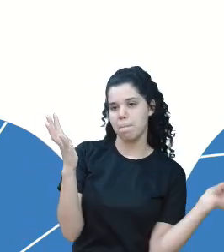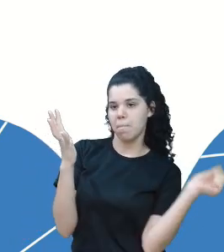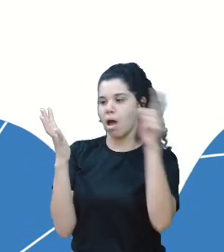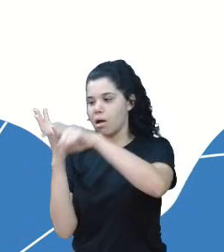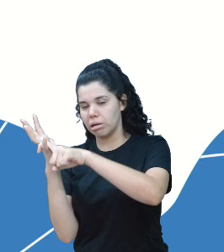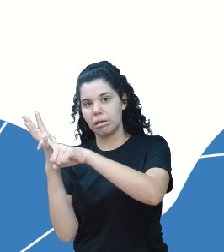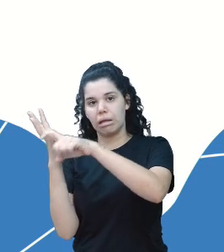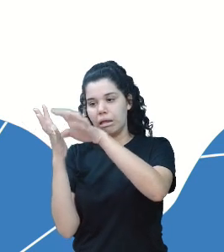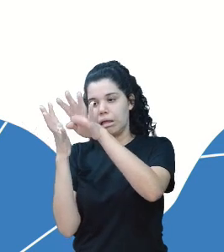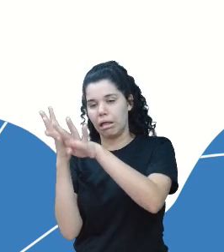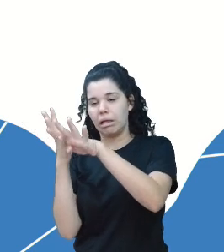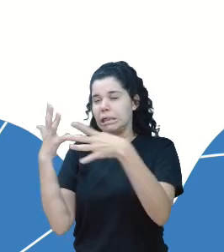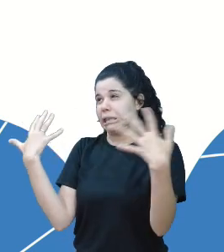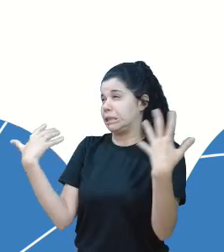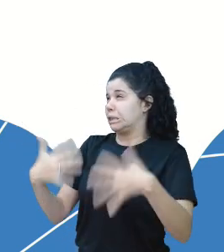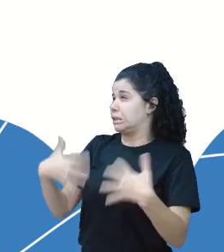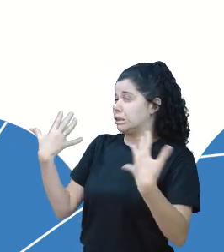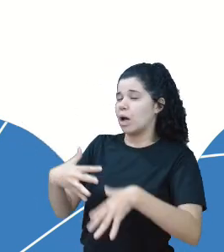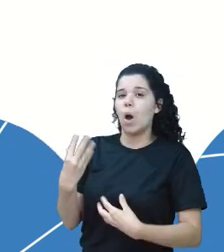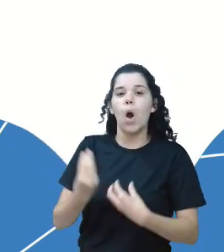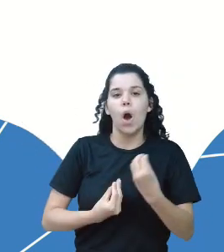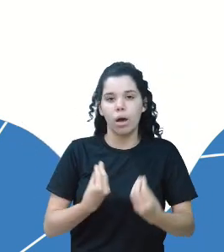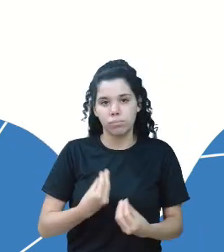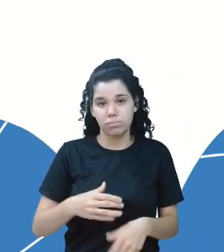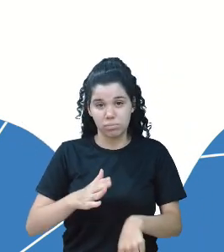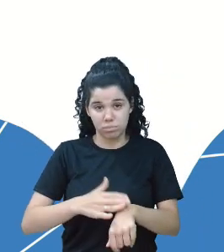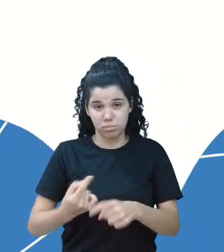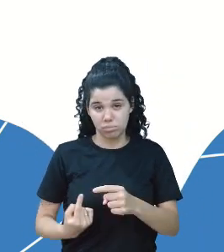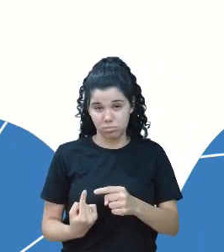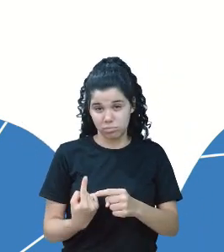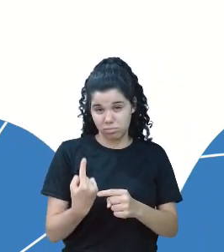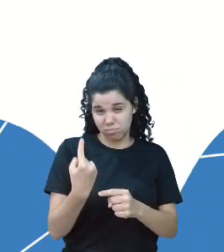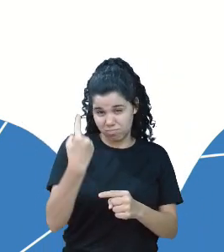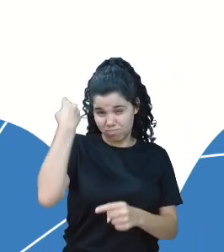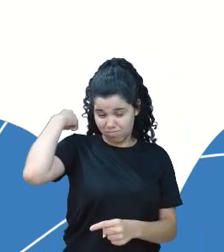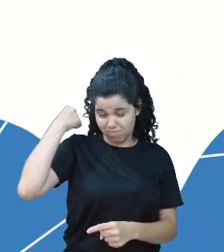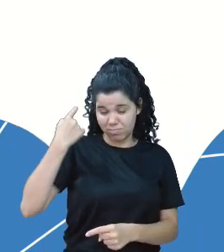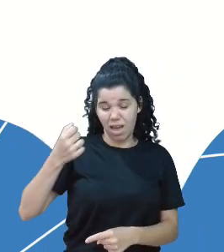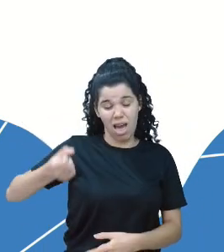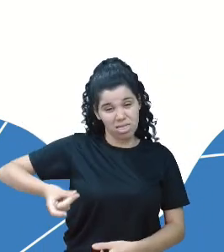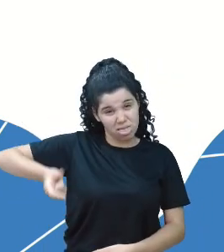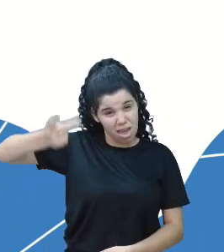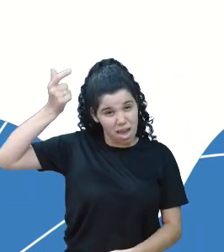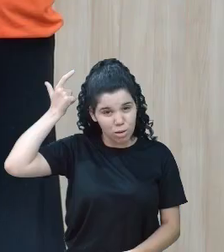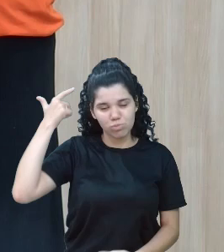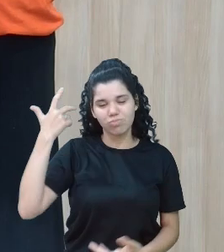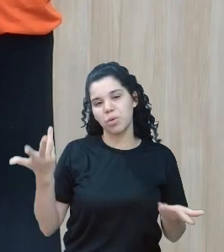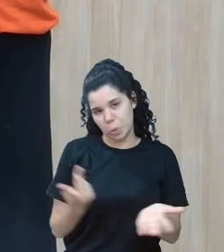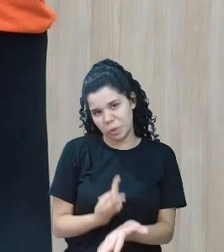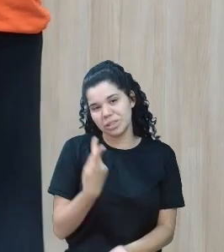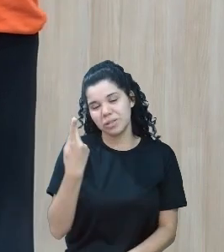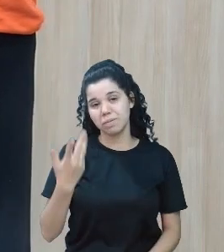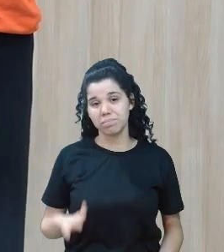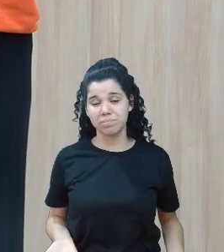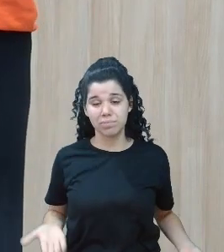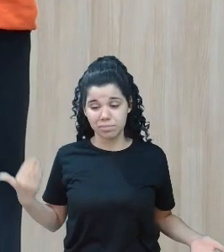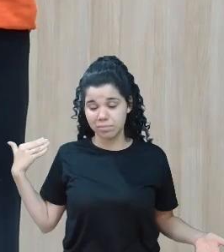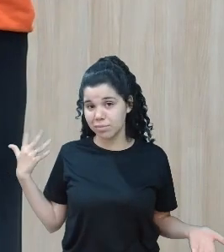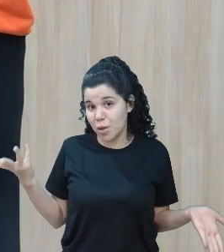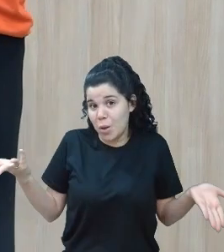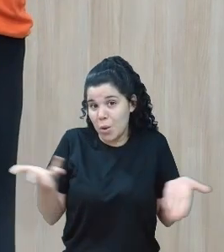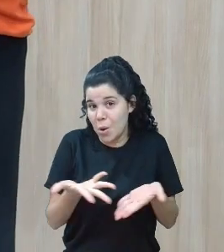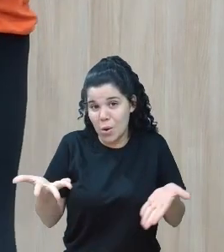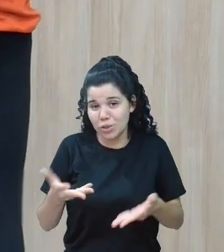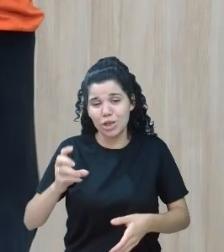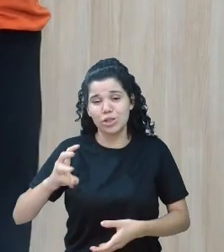E então era agonia. No tempo da onça, era assim. Hoje, né? Basta você só mandar um zap.